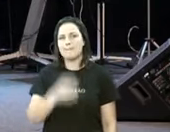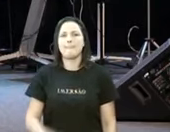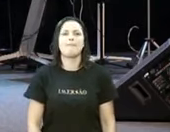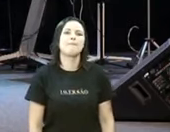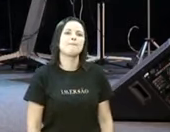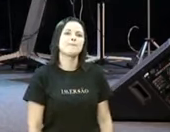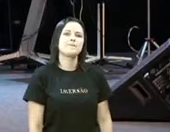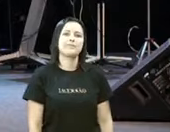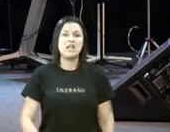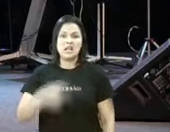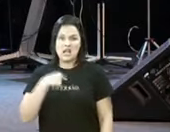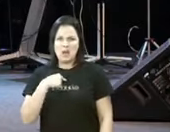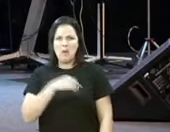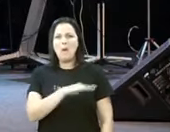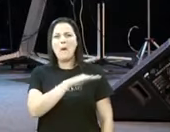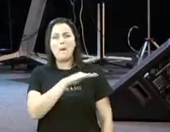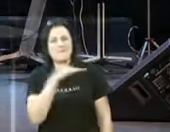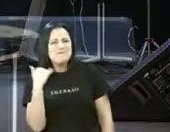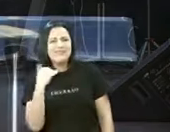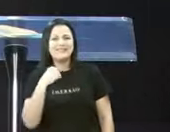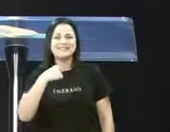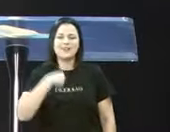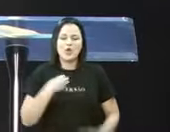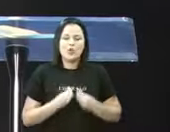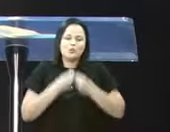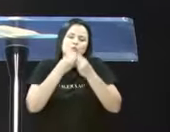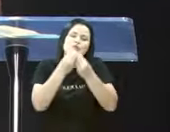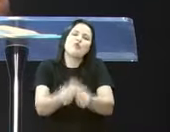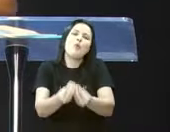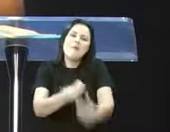há quem quer o dovida. É